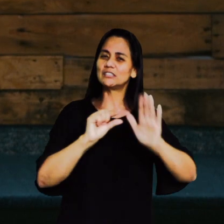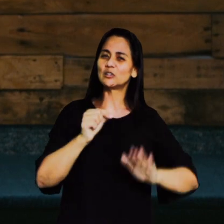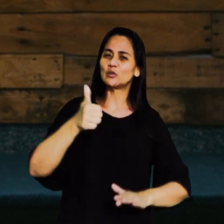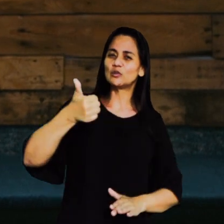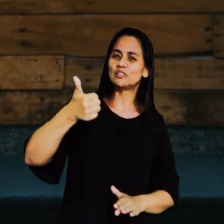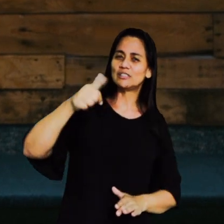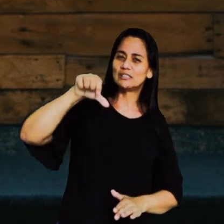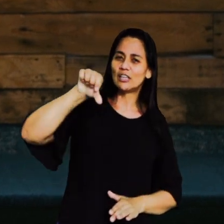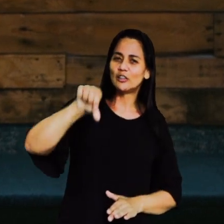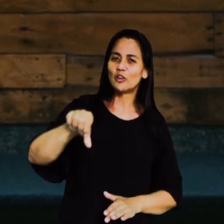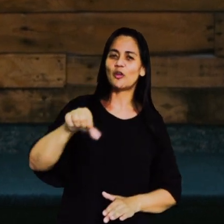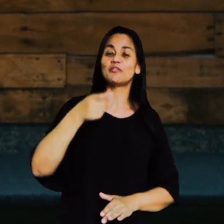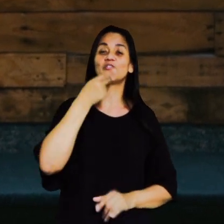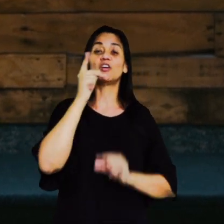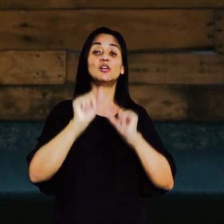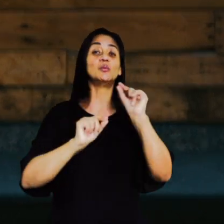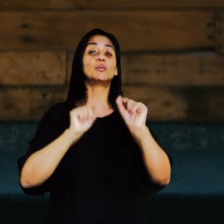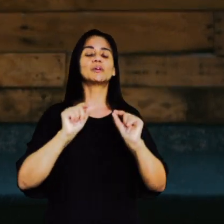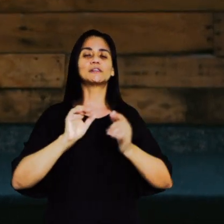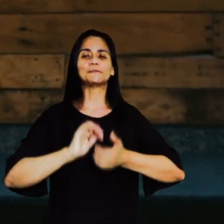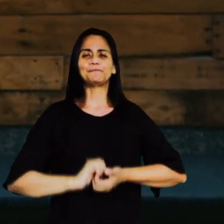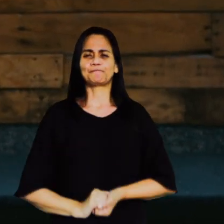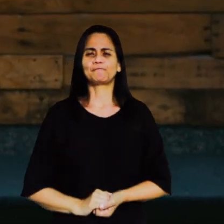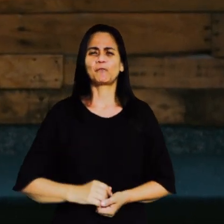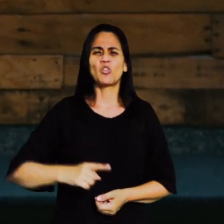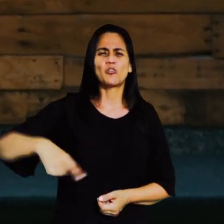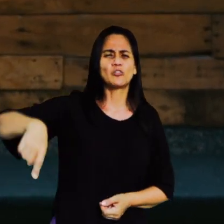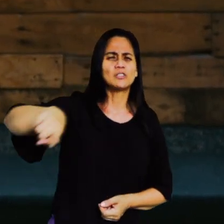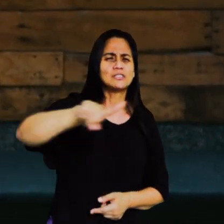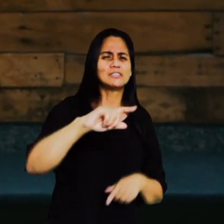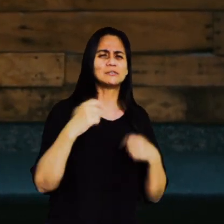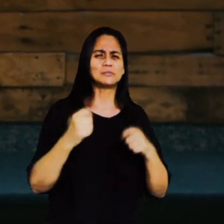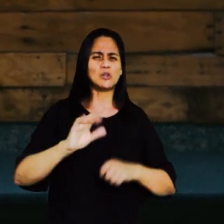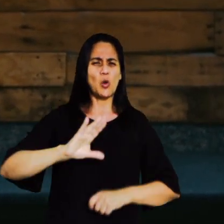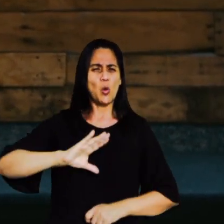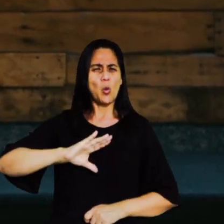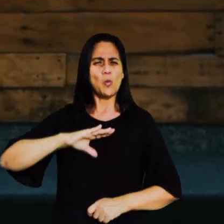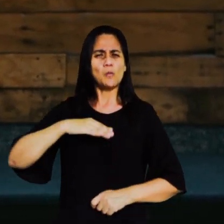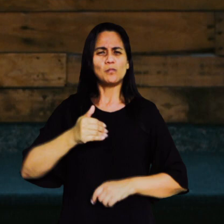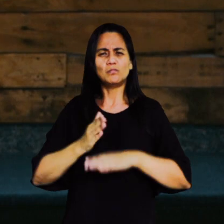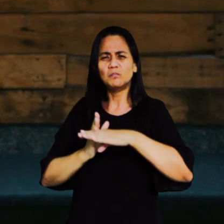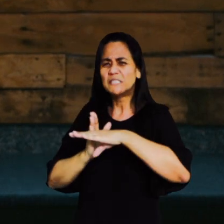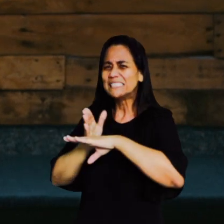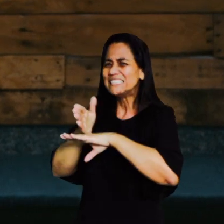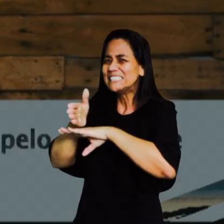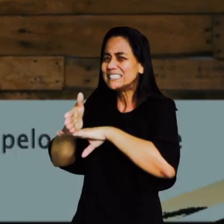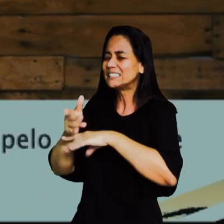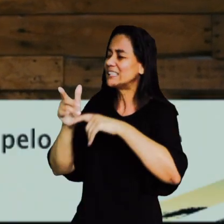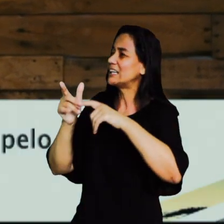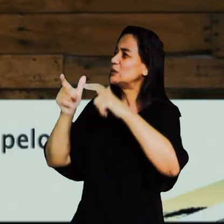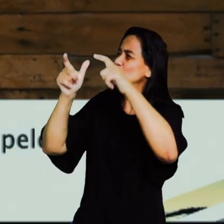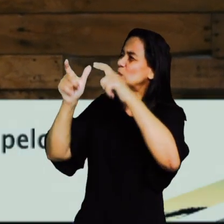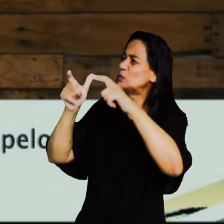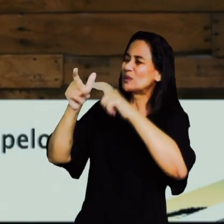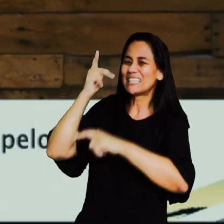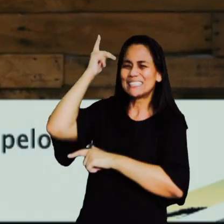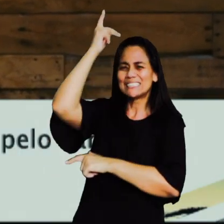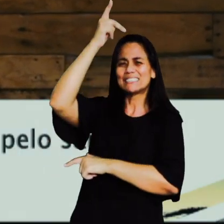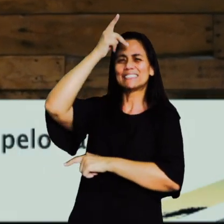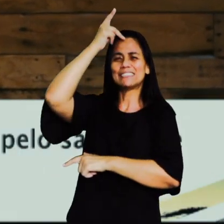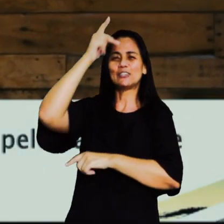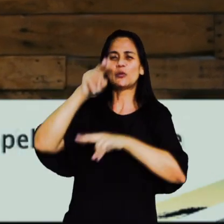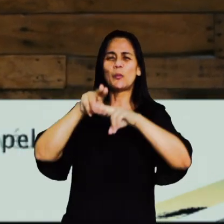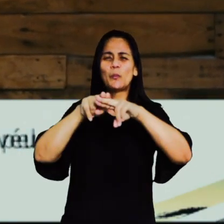Tendo, pois, irmãos, ousadia para entrar no santuário, pelo sangue de